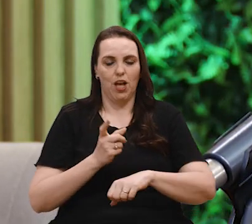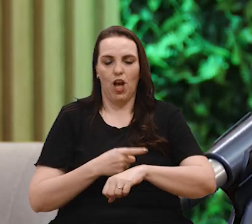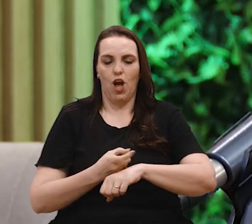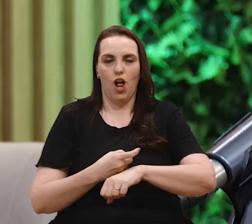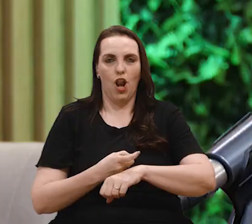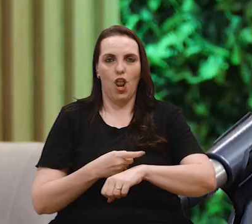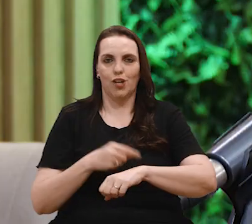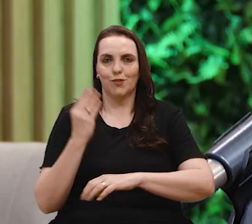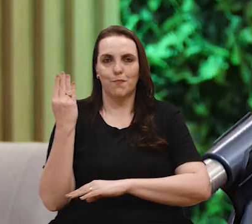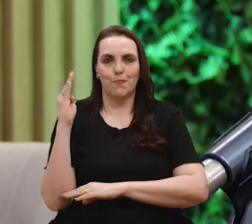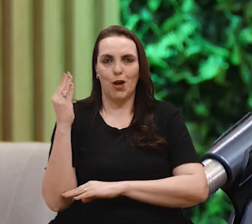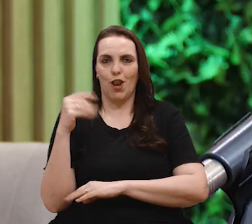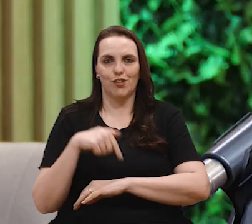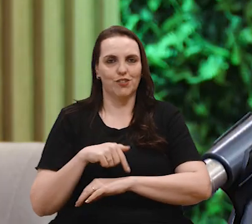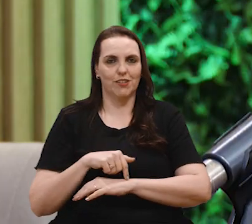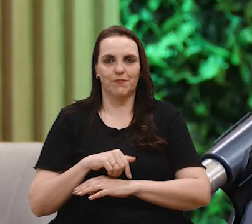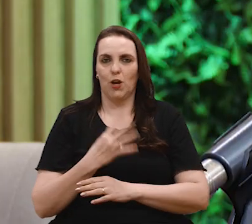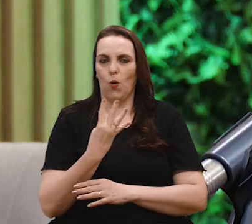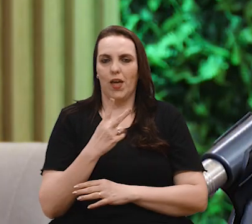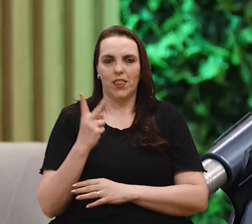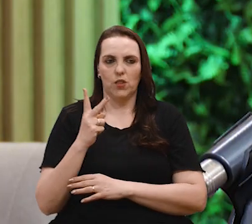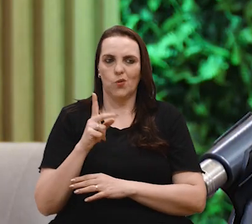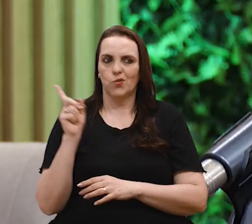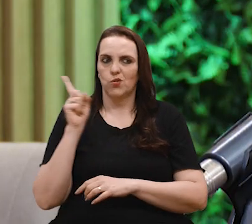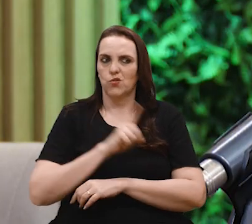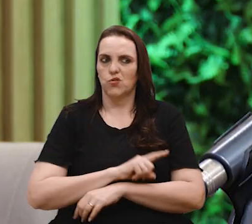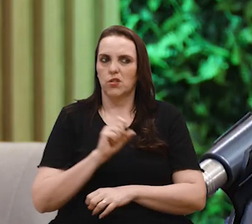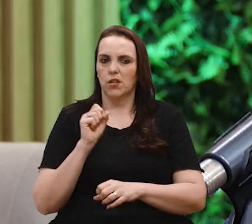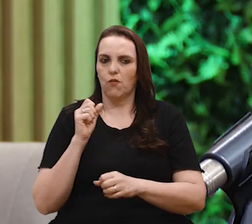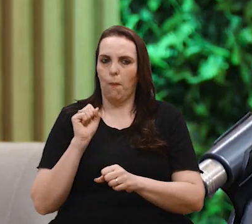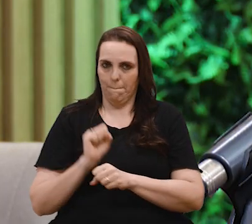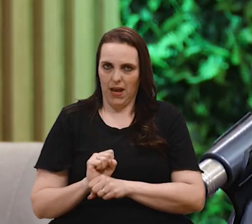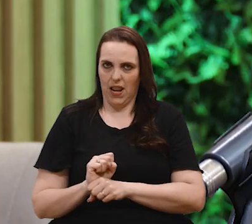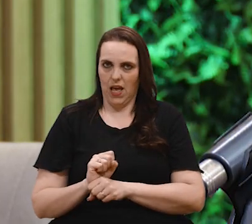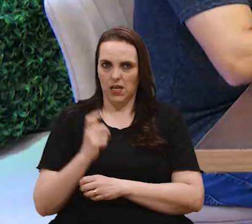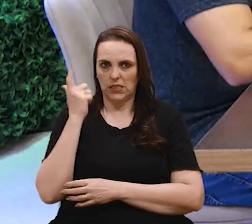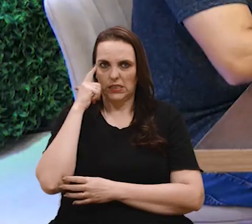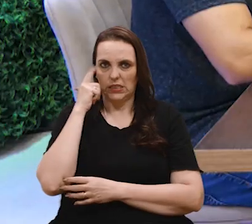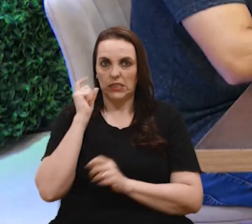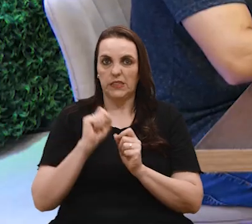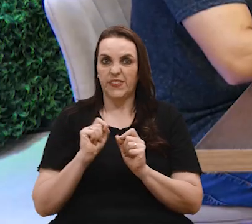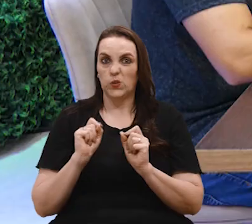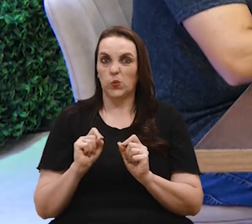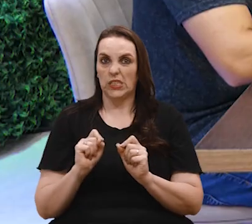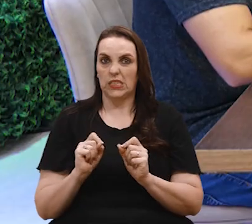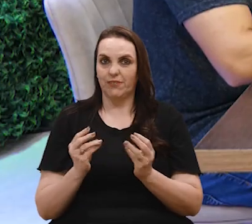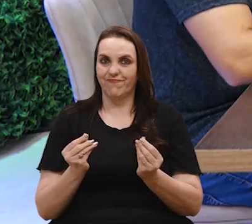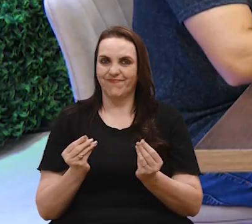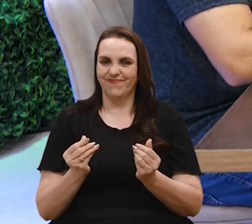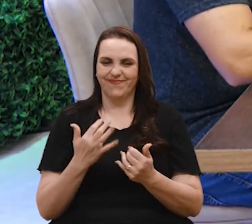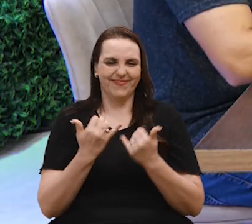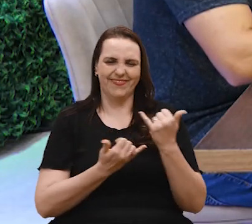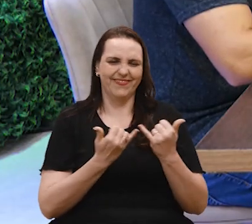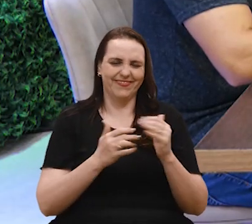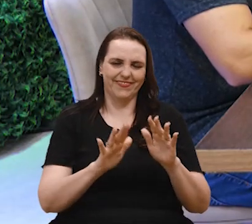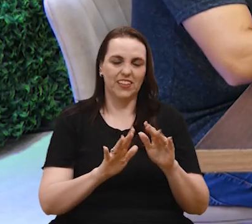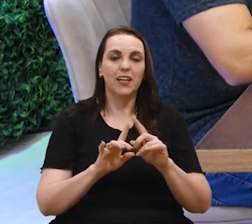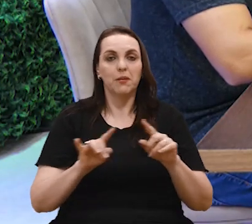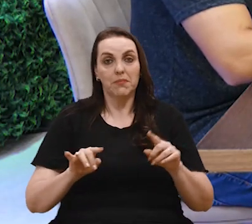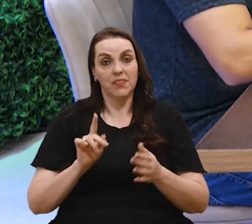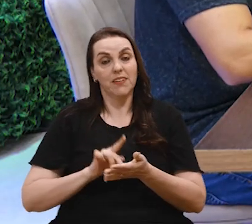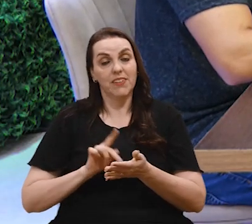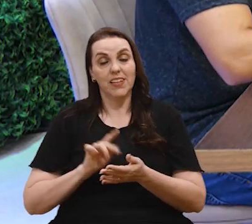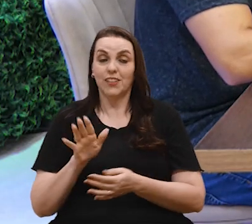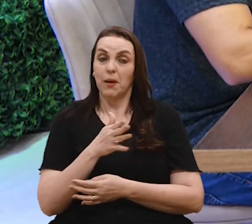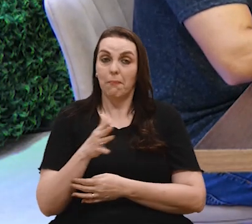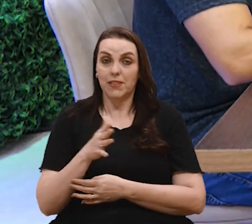biológico, né? Já correr esses 42. O dia que eu parar, eu vou pensar, e aí agora? O que eu vou fazer? Não, é brincadeira, mas